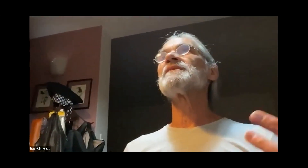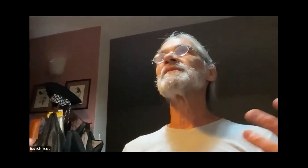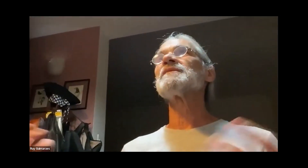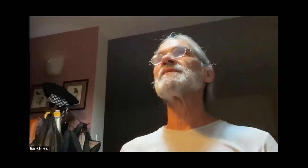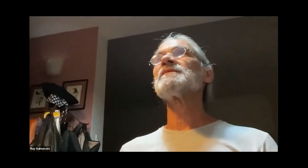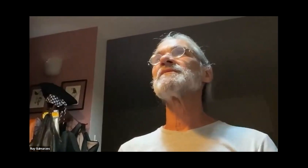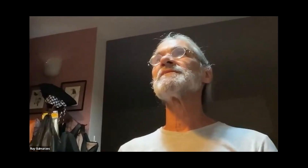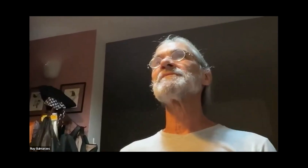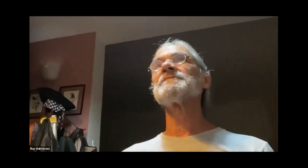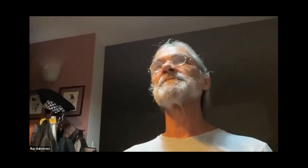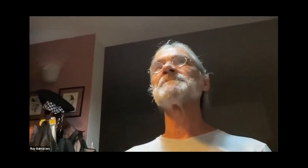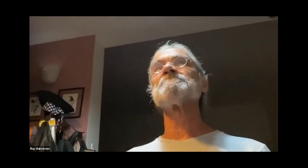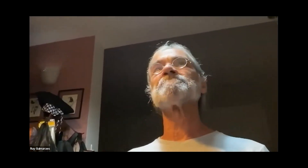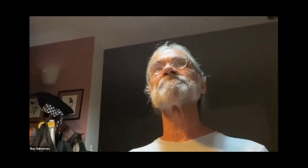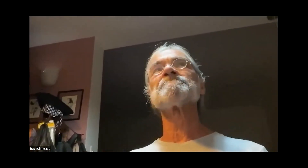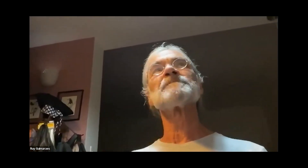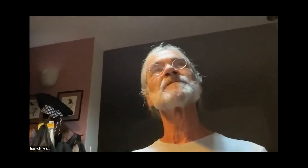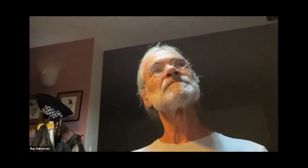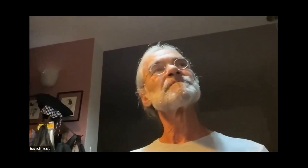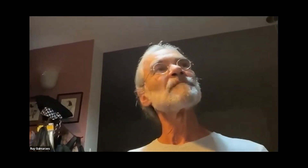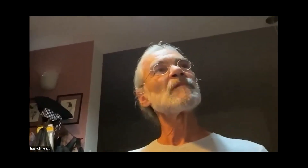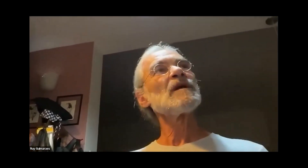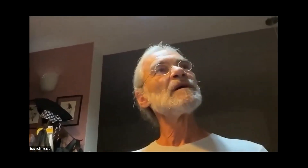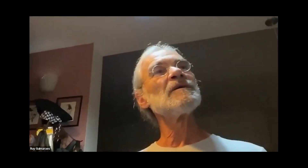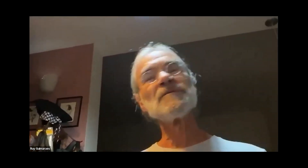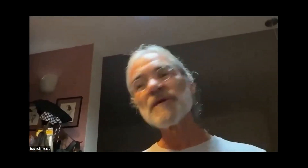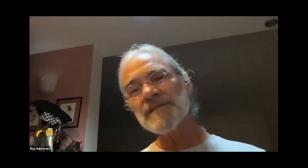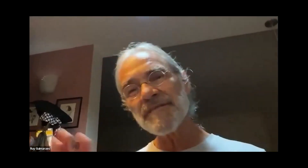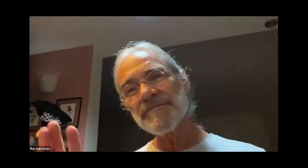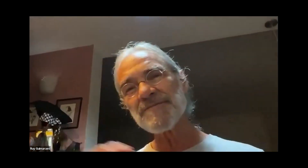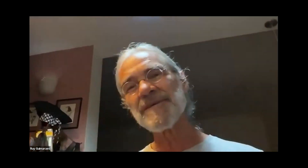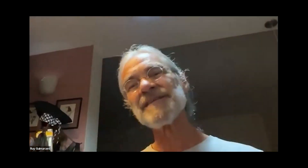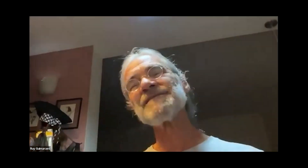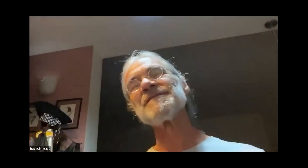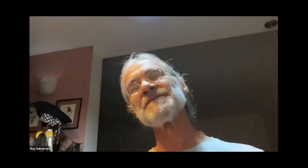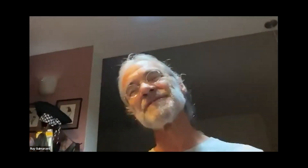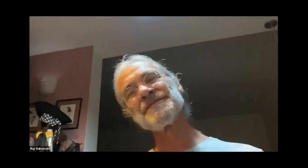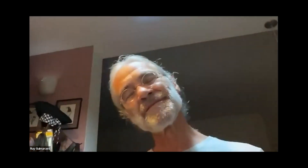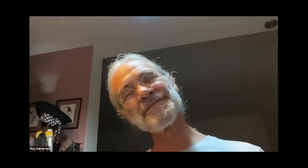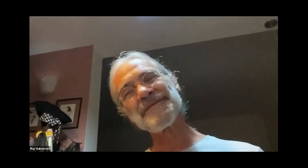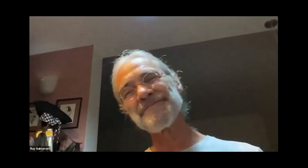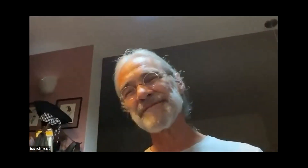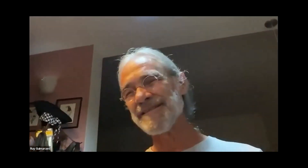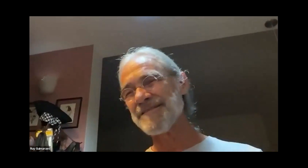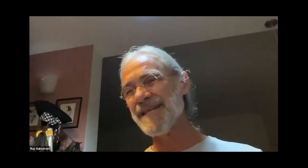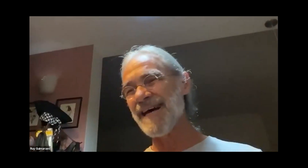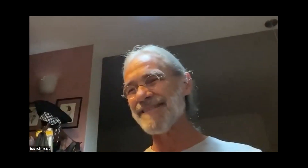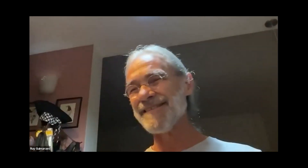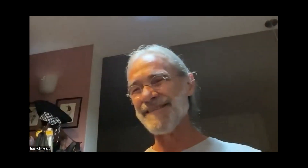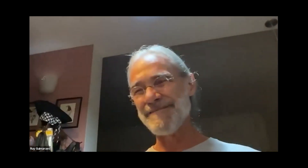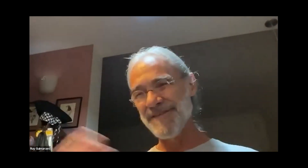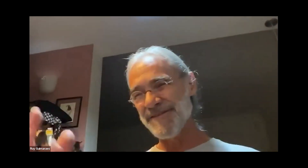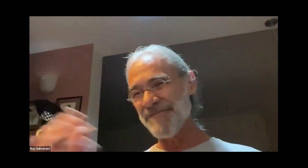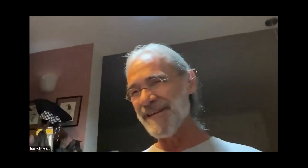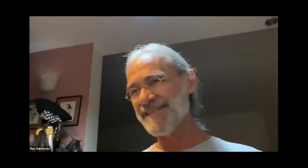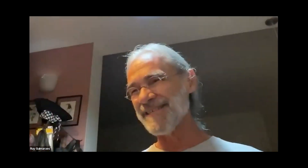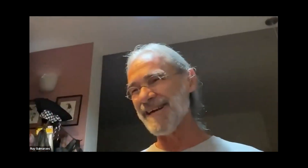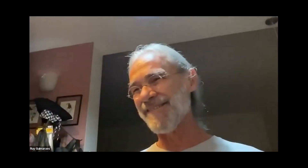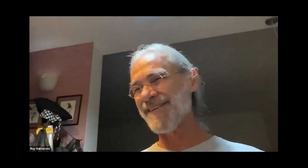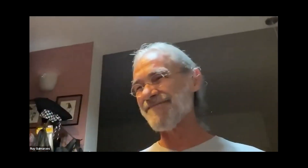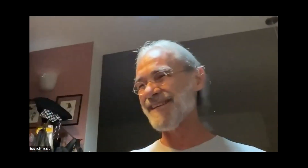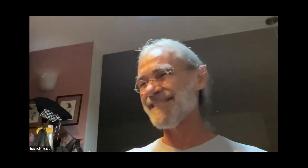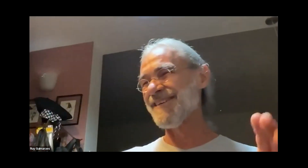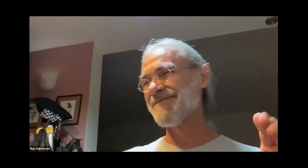forma que eu nunca tinha visto antes. Eu fiquei admirado. E por isso que eu falei